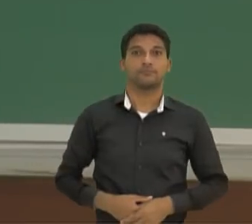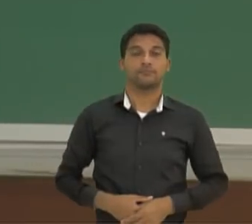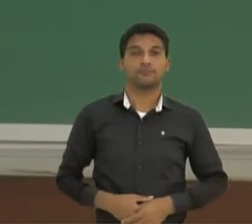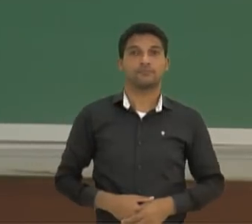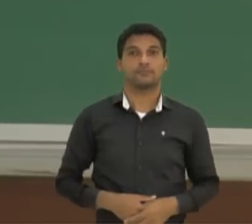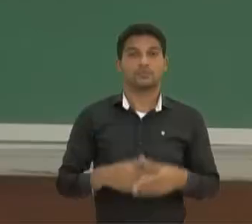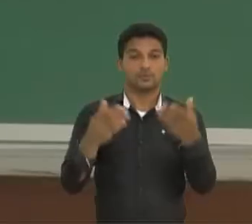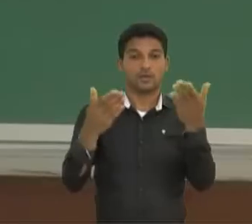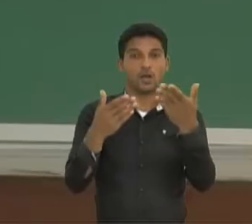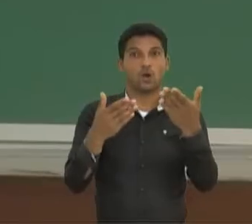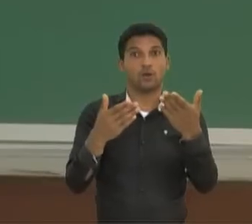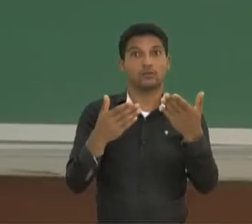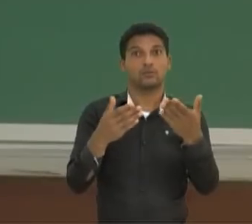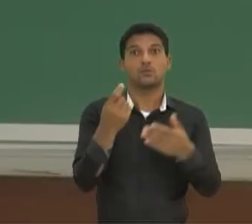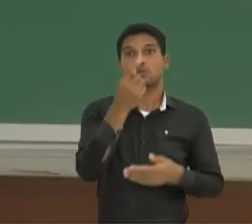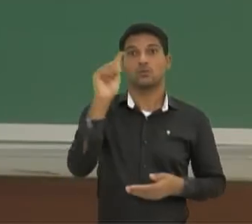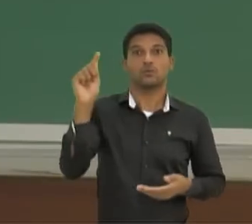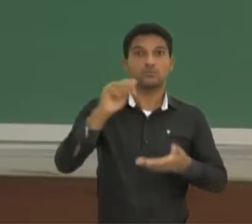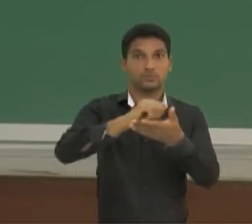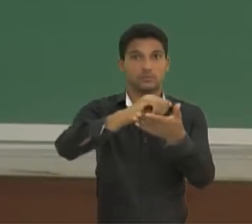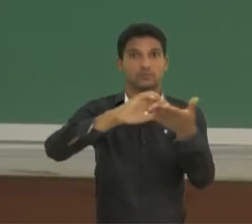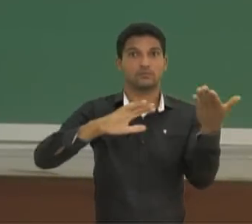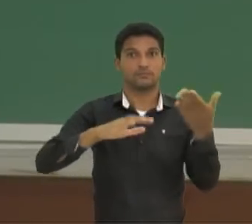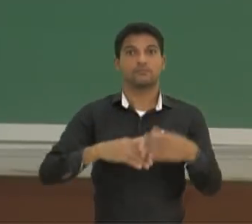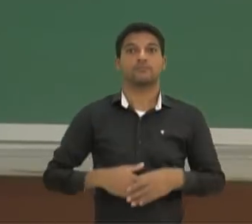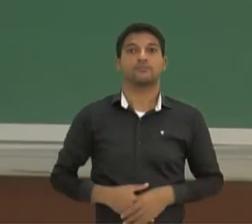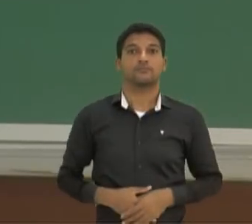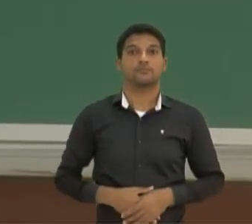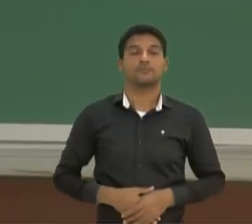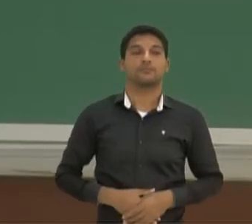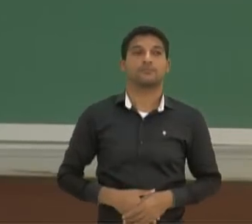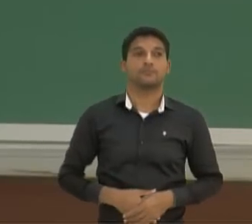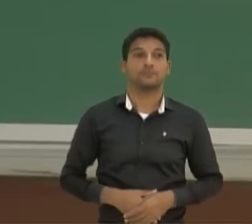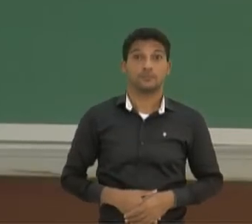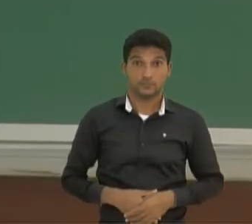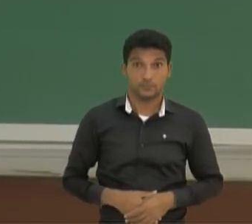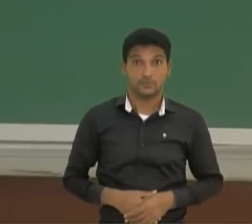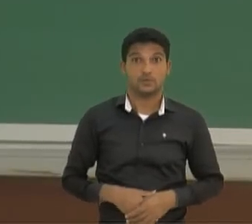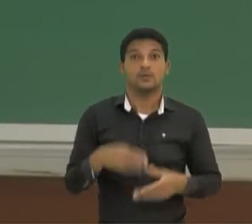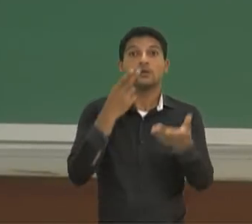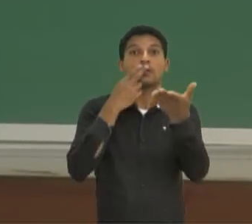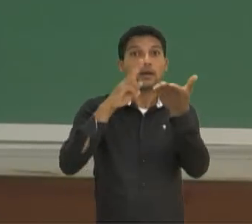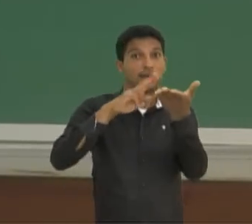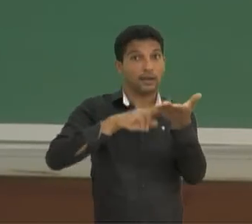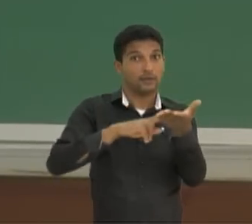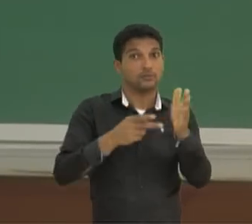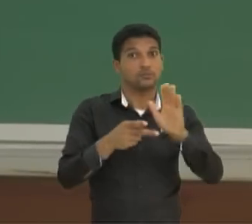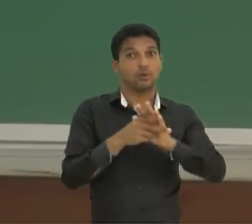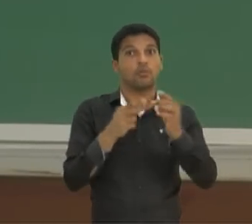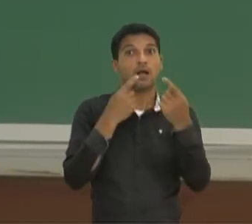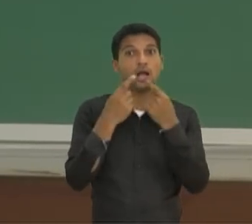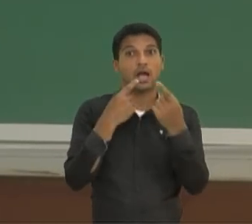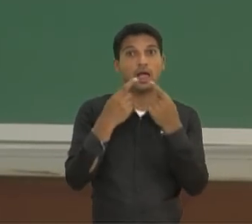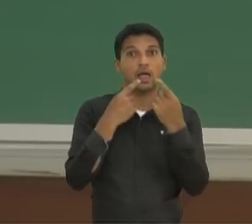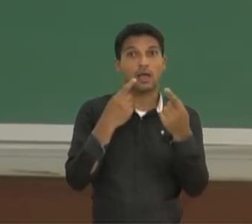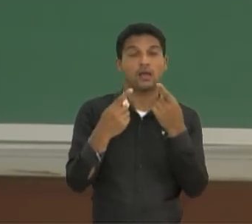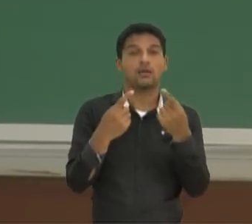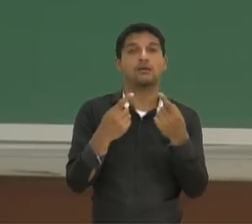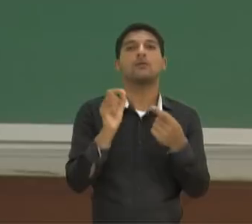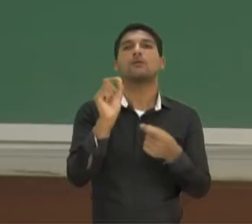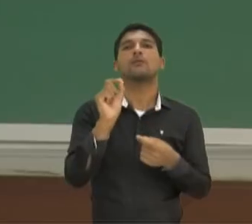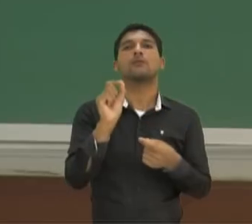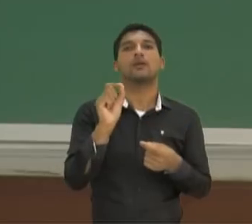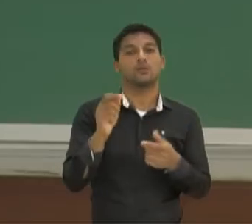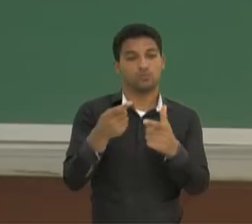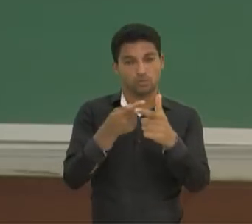exercício, sexto e último da aula de hoje, né, pessoal? Então, lendo aqui, olha. A carta de reclamação é utilizada quando o remetente descreve um